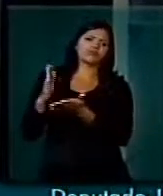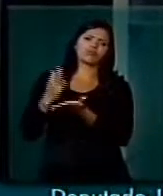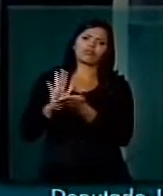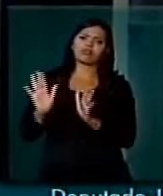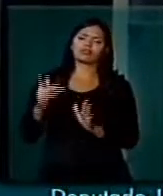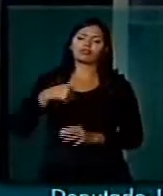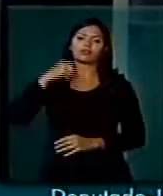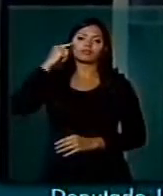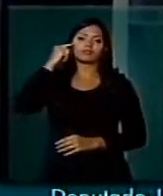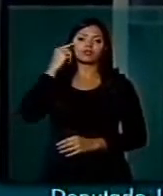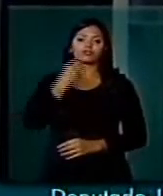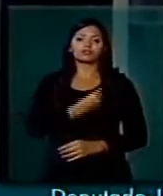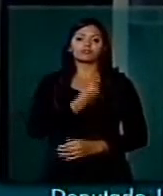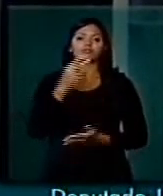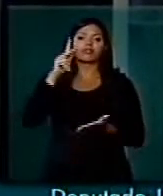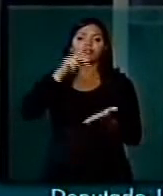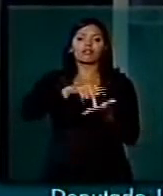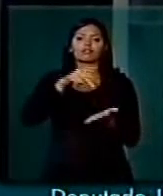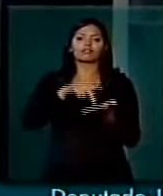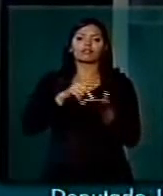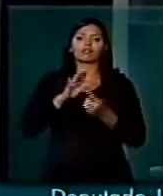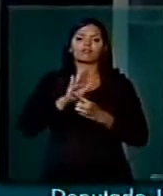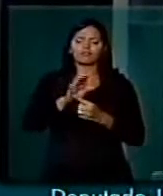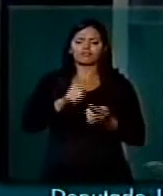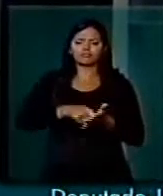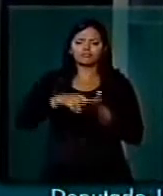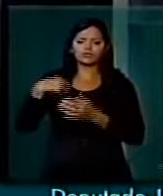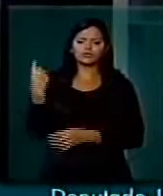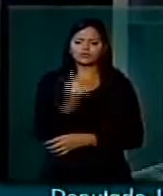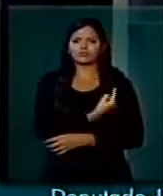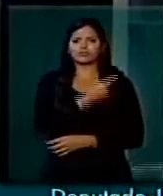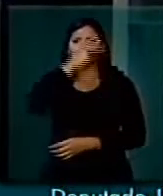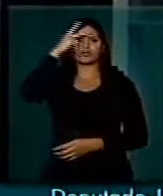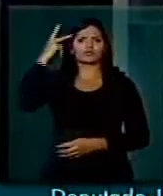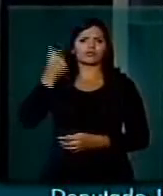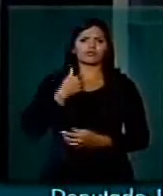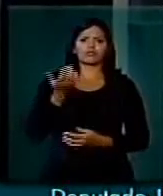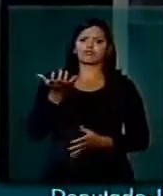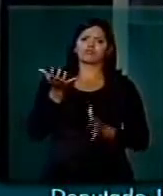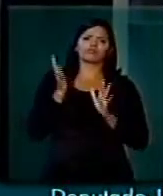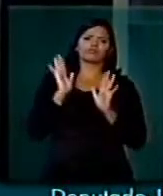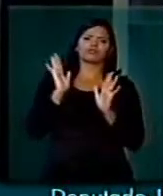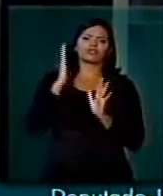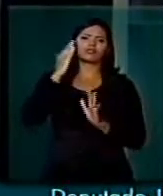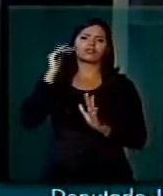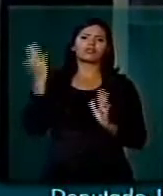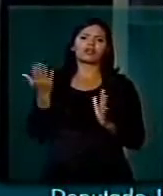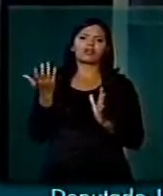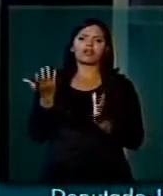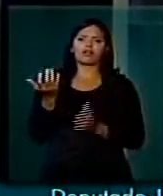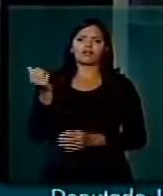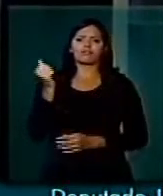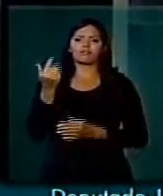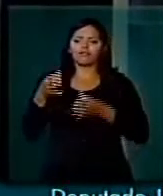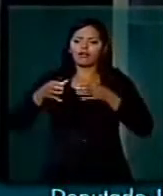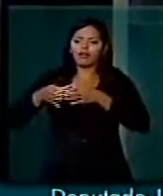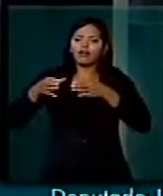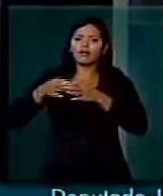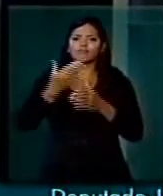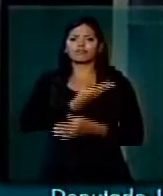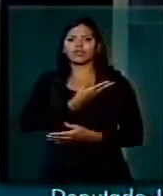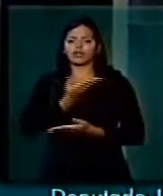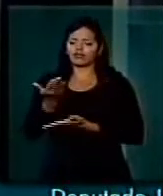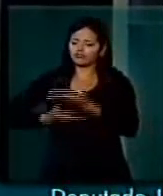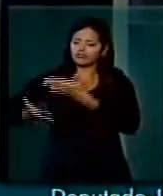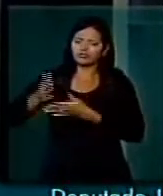a realidade que ali está posta impõe a todos nós, independentemente de ser a nação amiga ou não,